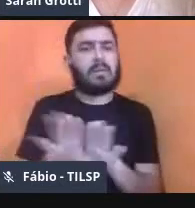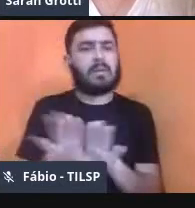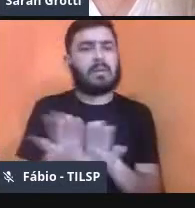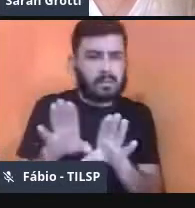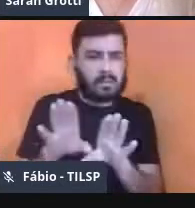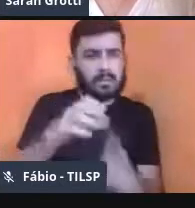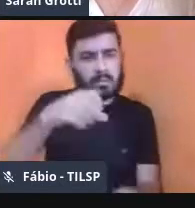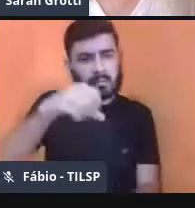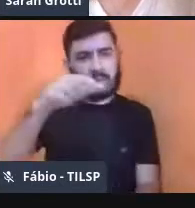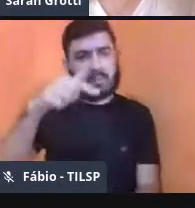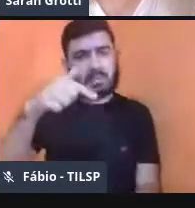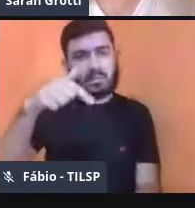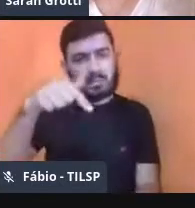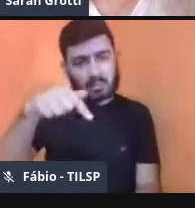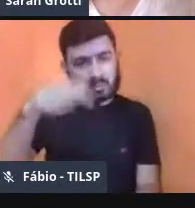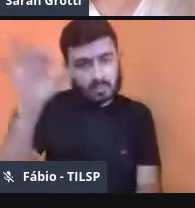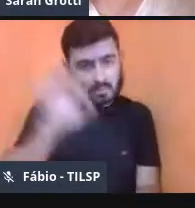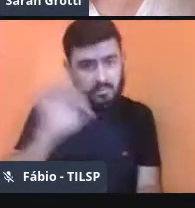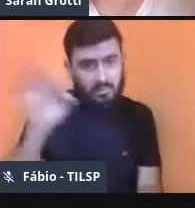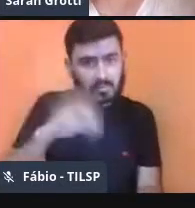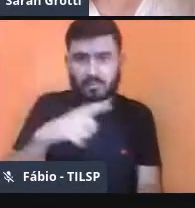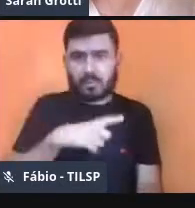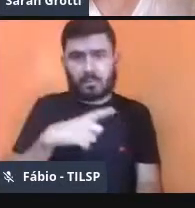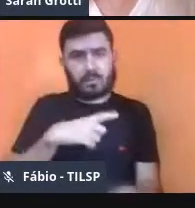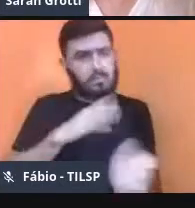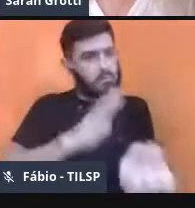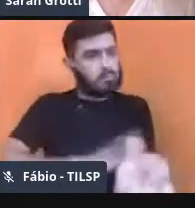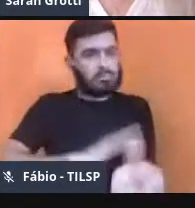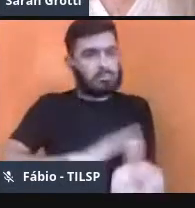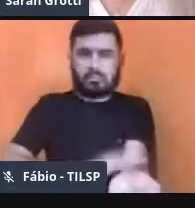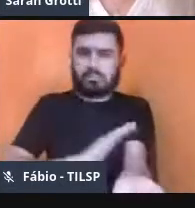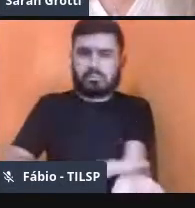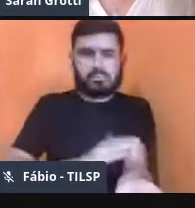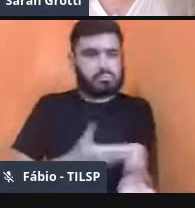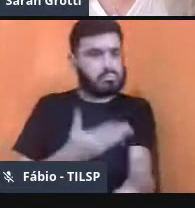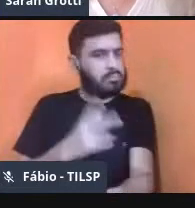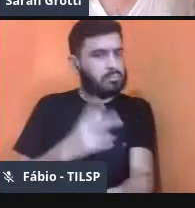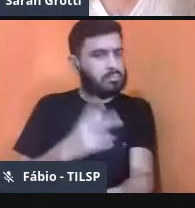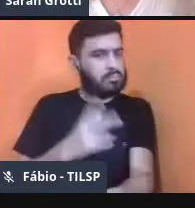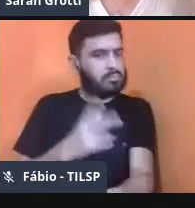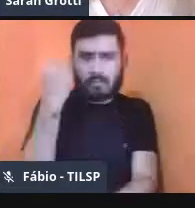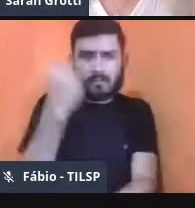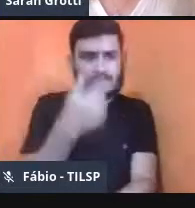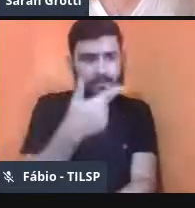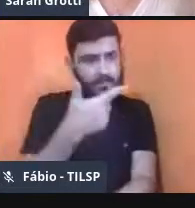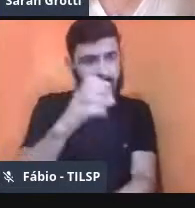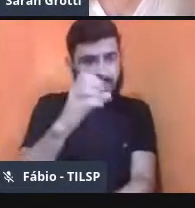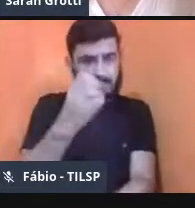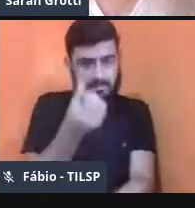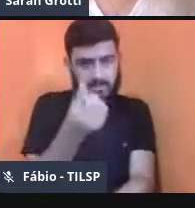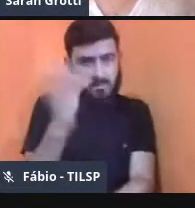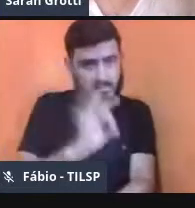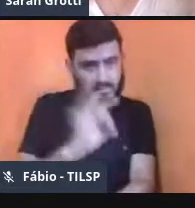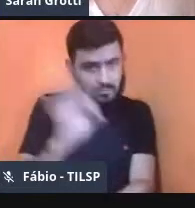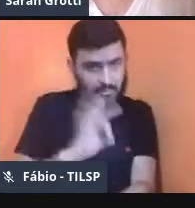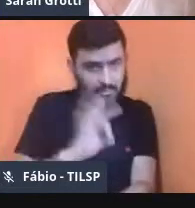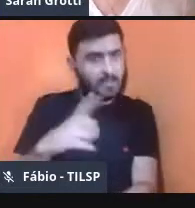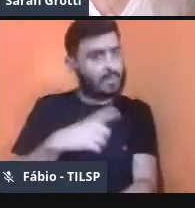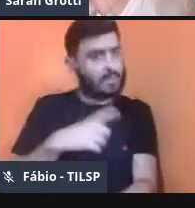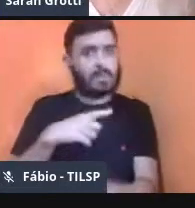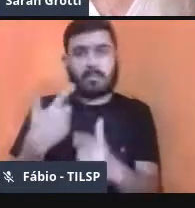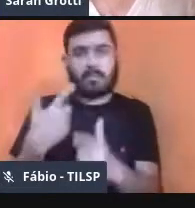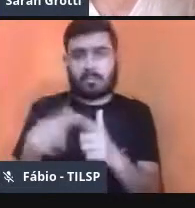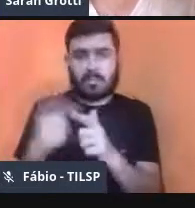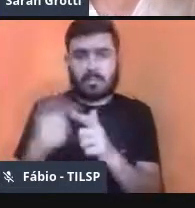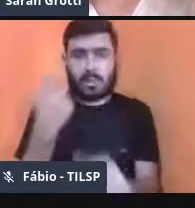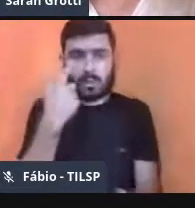apresentavam níveis pressóricos normais, né, pressão arterial normal. 26% foram classificados como anêmicos, né, isso a